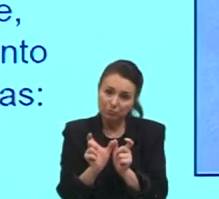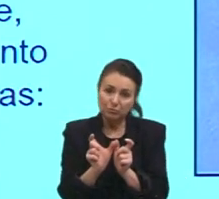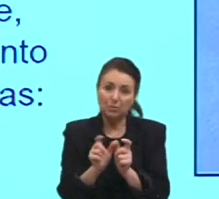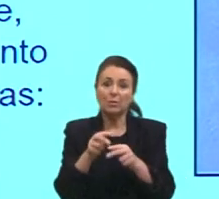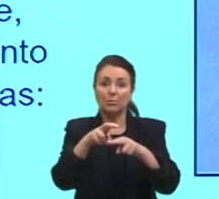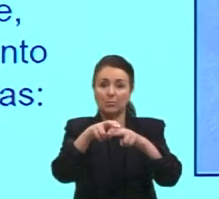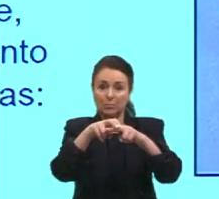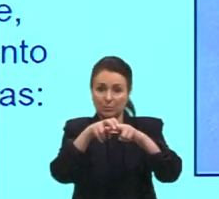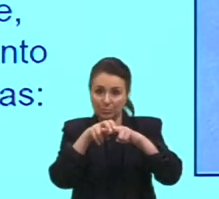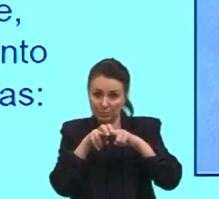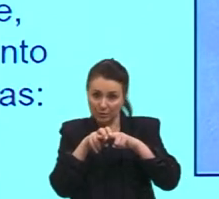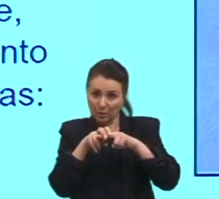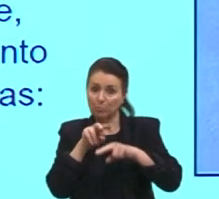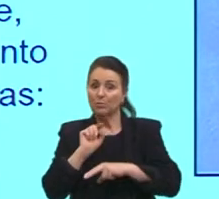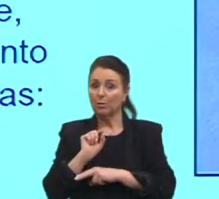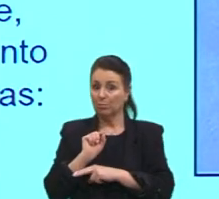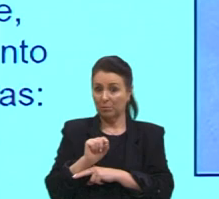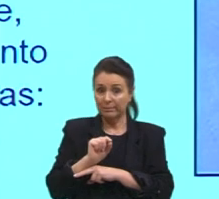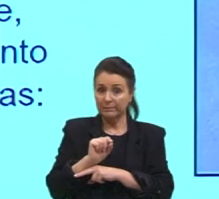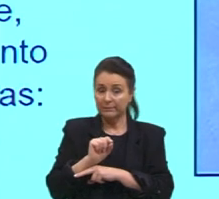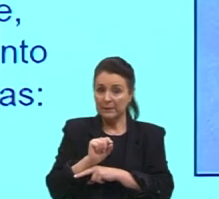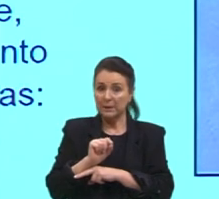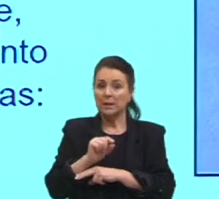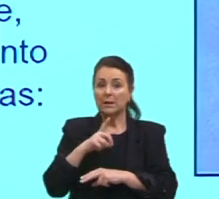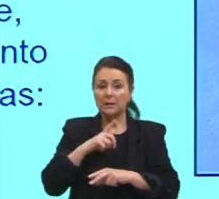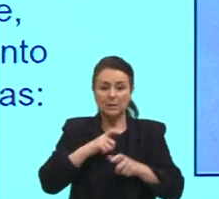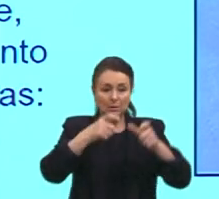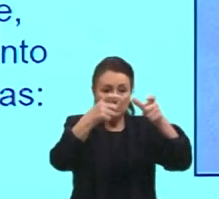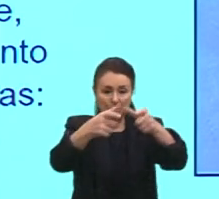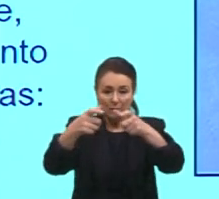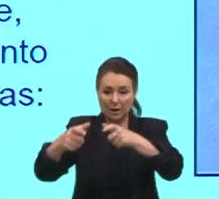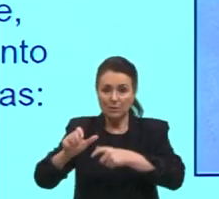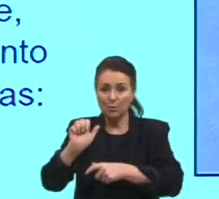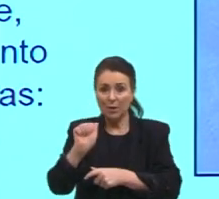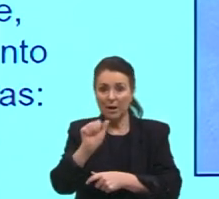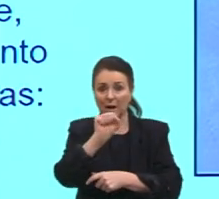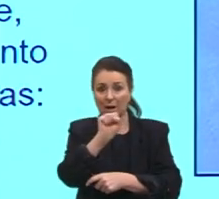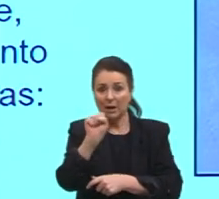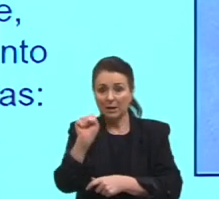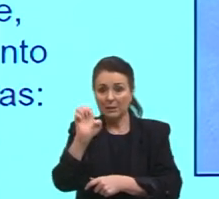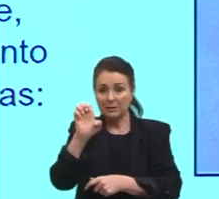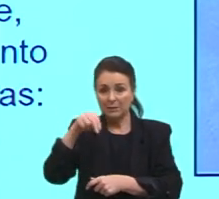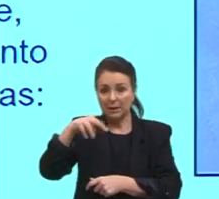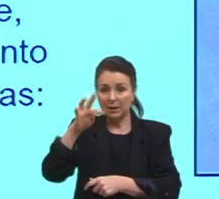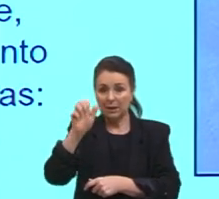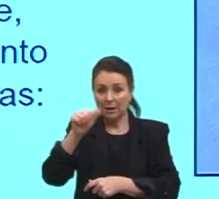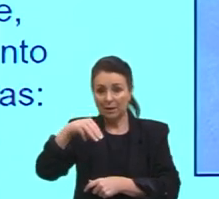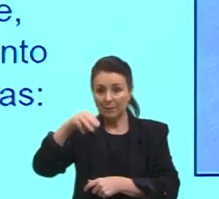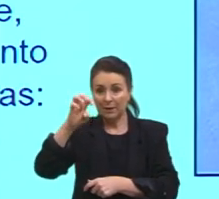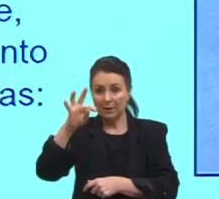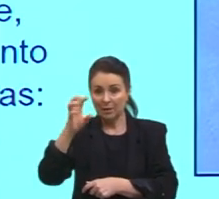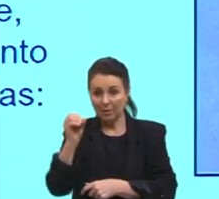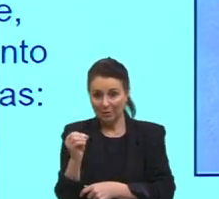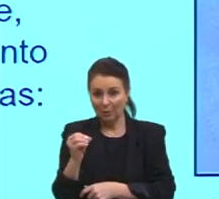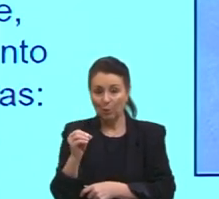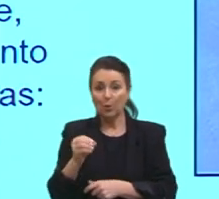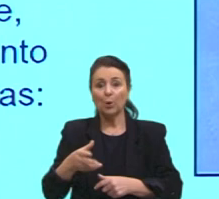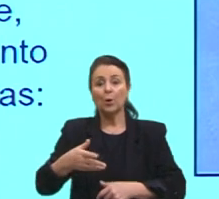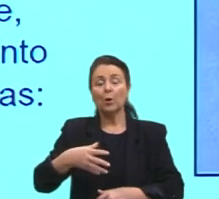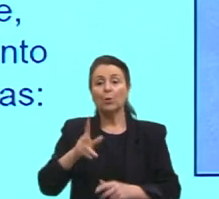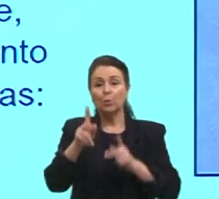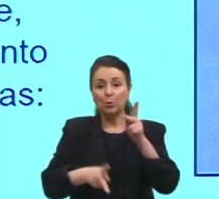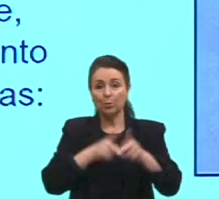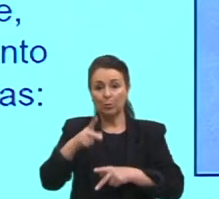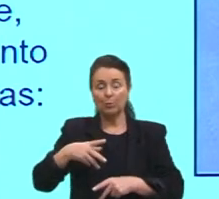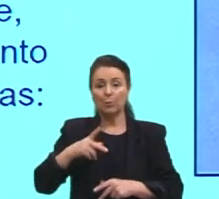por essas esses assentamentos né de israelenses nos território Os